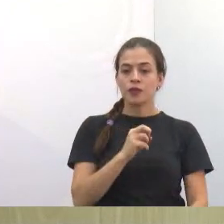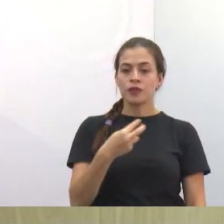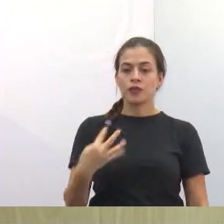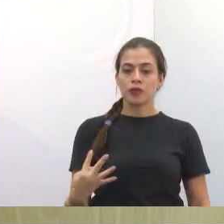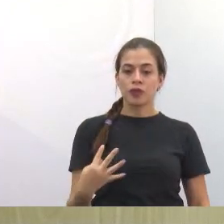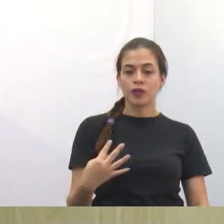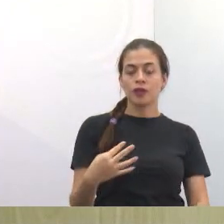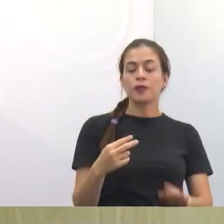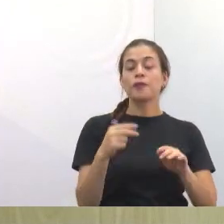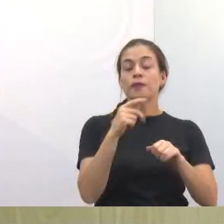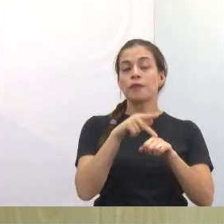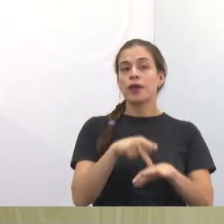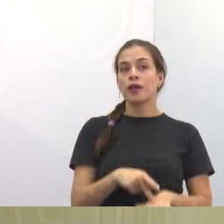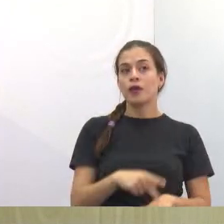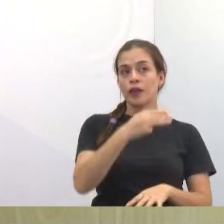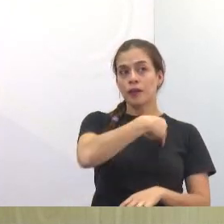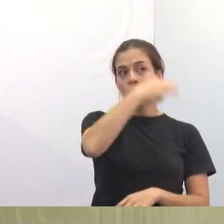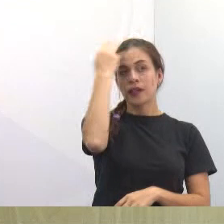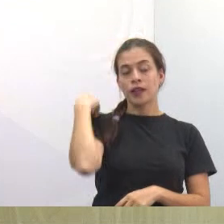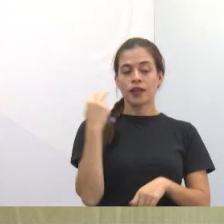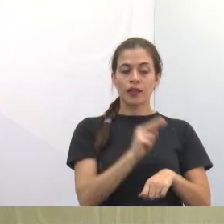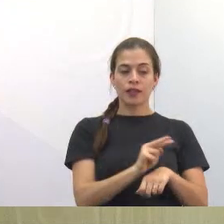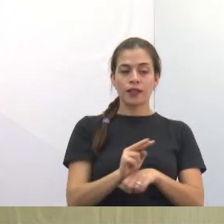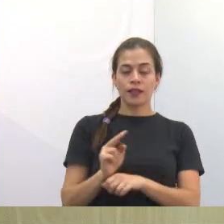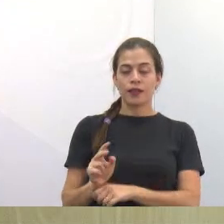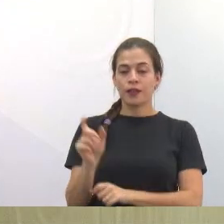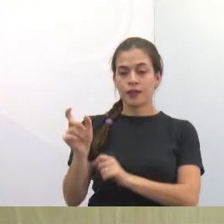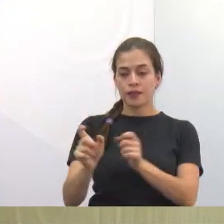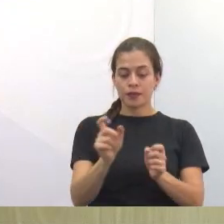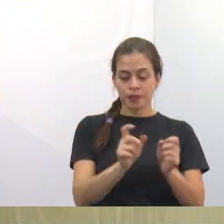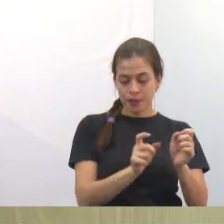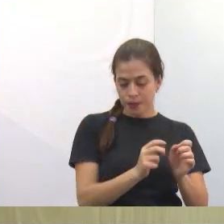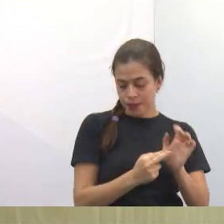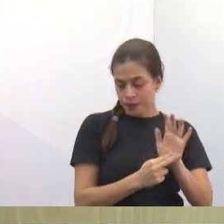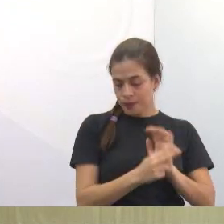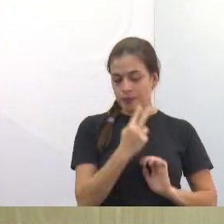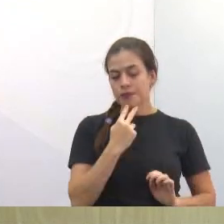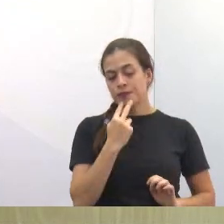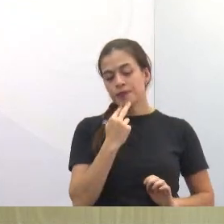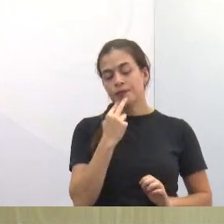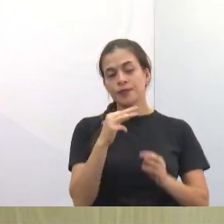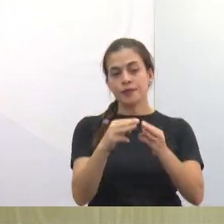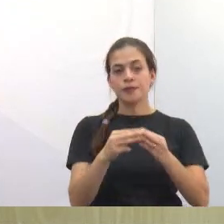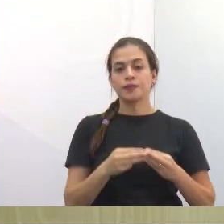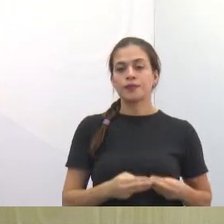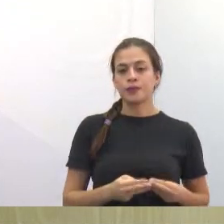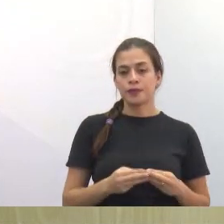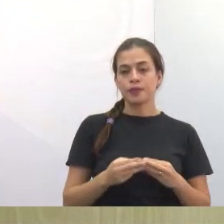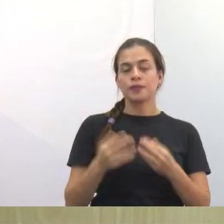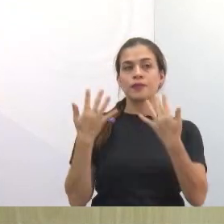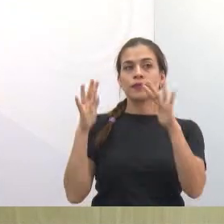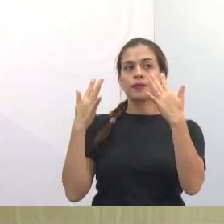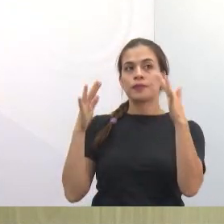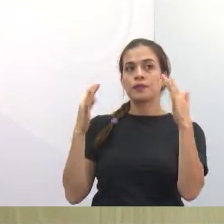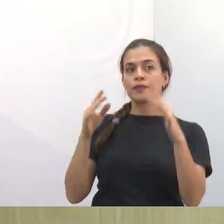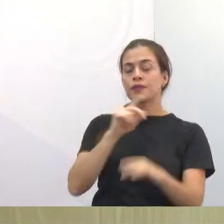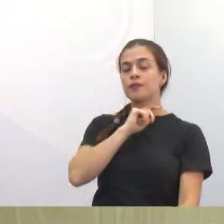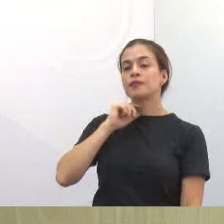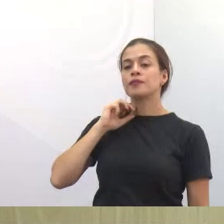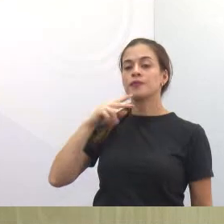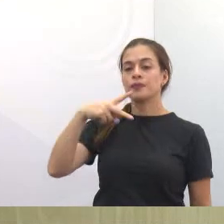Cristãos. Autoria, Valmir do Parque Meia Lua. Moção 543. Moção congratulatória ao padre Marcelo Moura pela missa